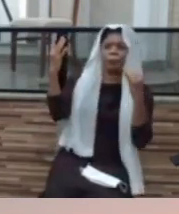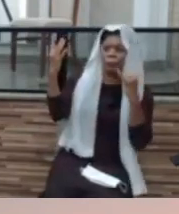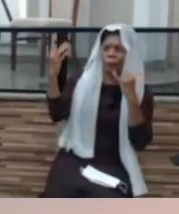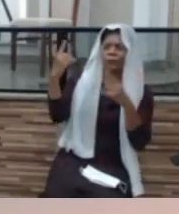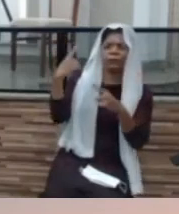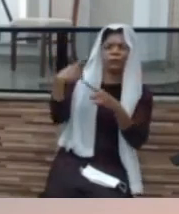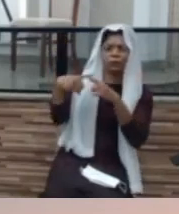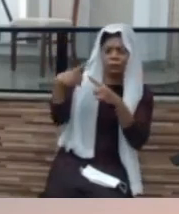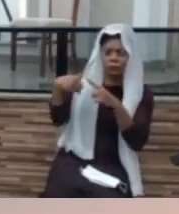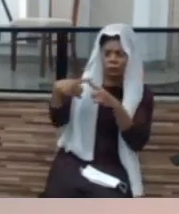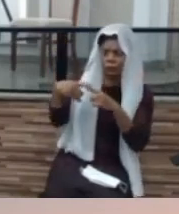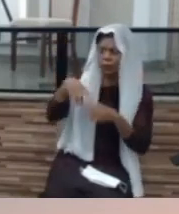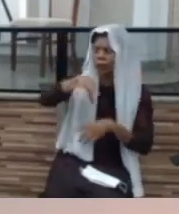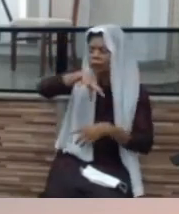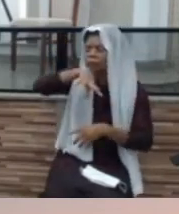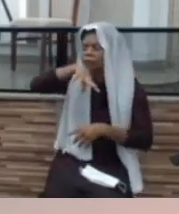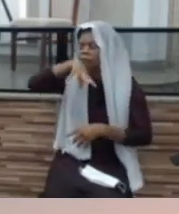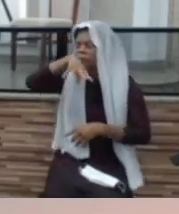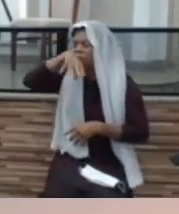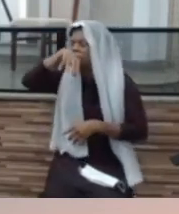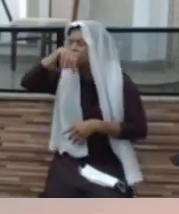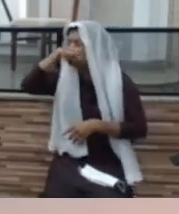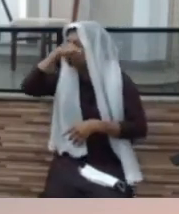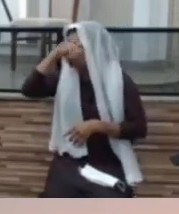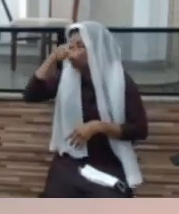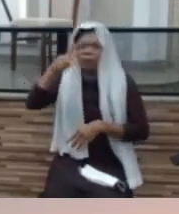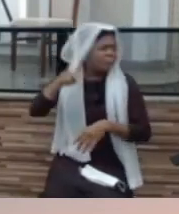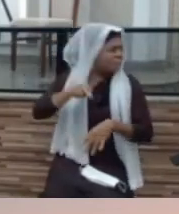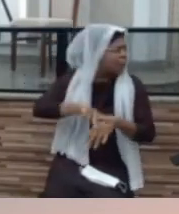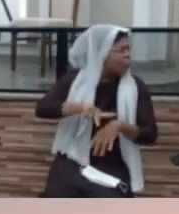madeira, para fazer os móveis, né, irmão? Produz